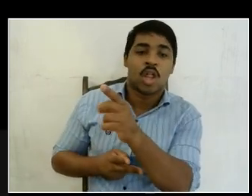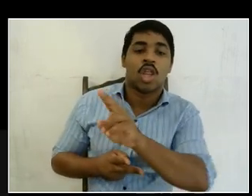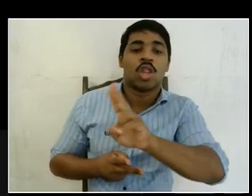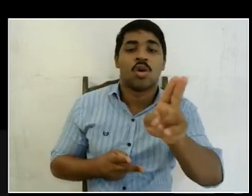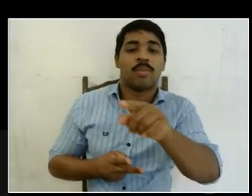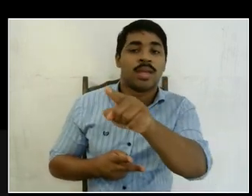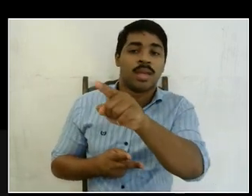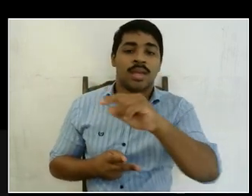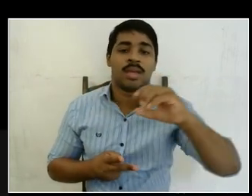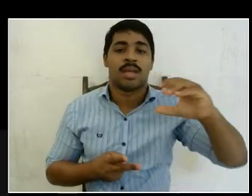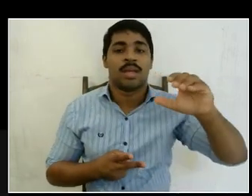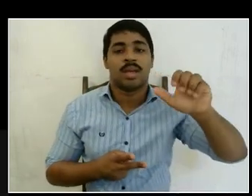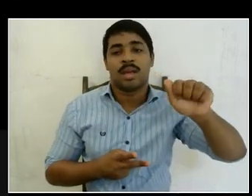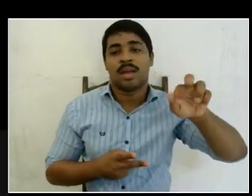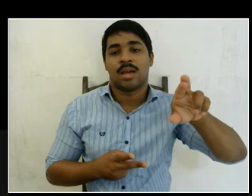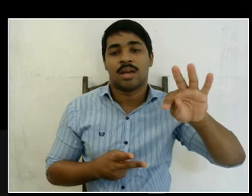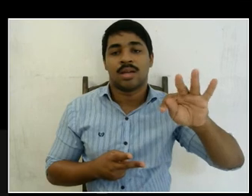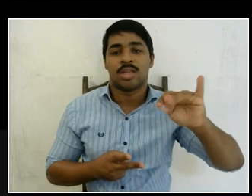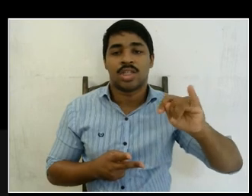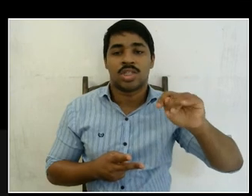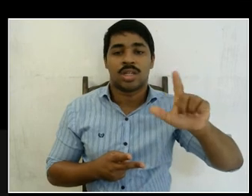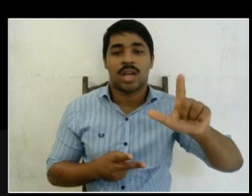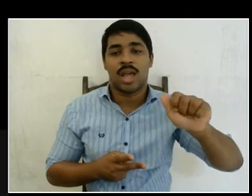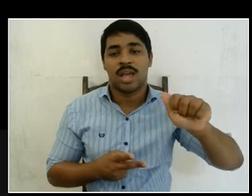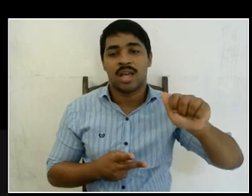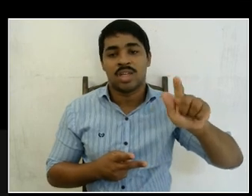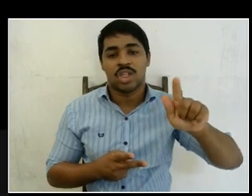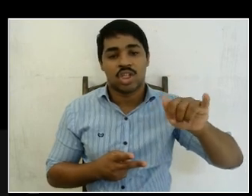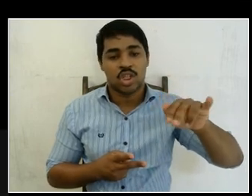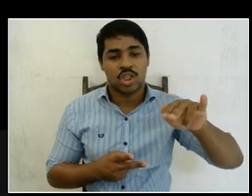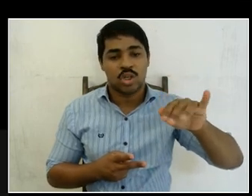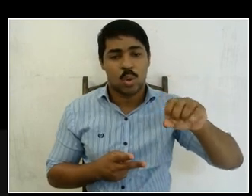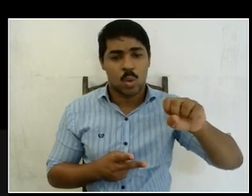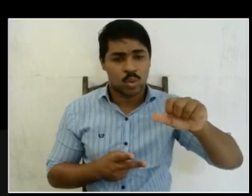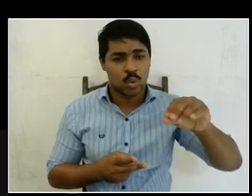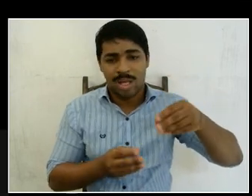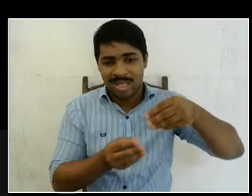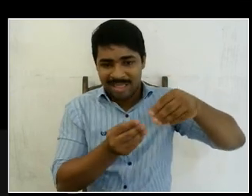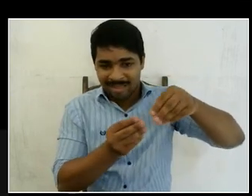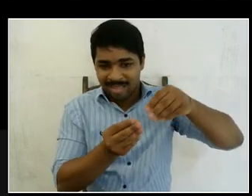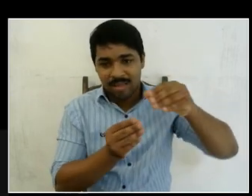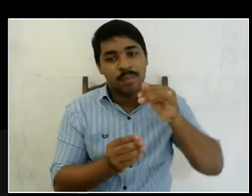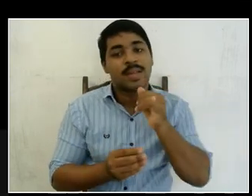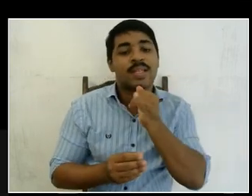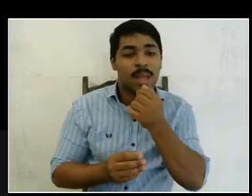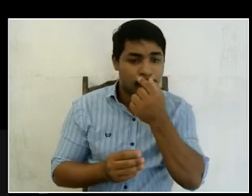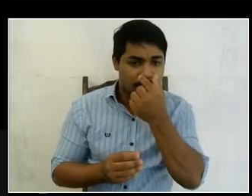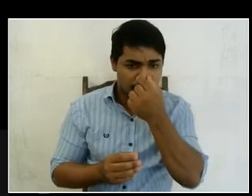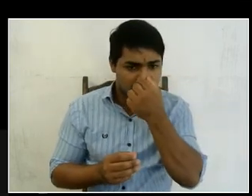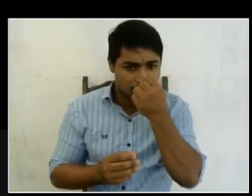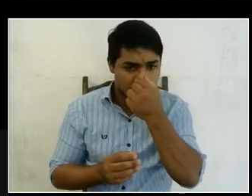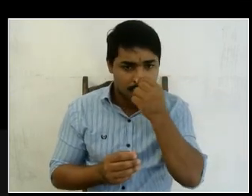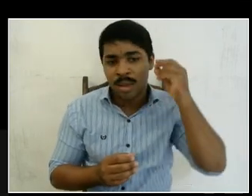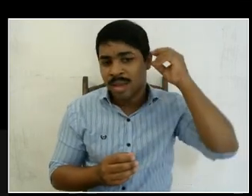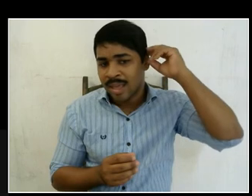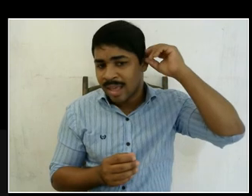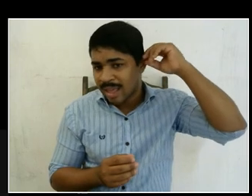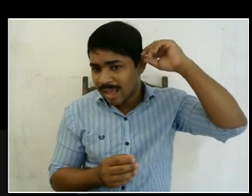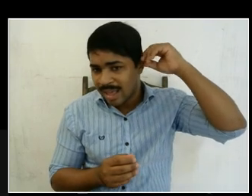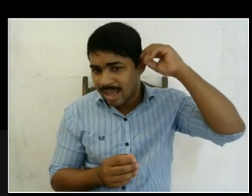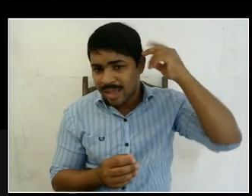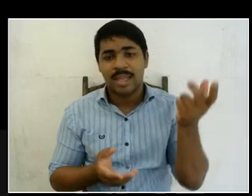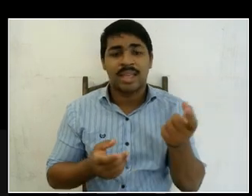Então, ele é encontrado, por exemplo, na nossa orelha, no nosso nariz, ele é encontrado entre os ossos, tá? Essas